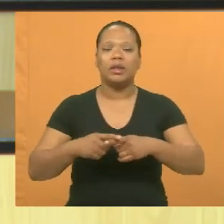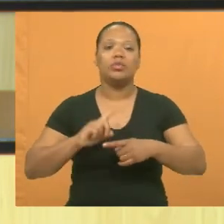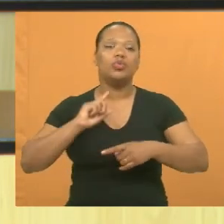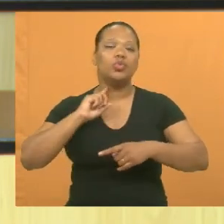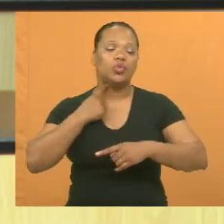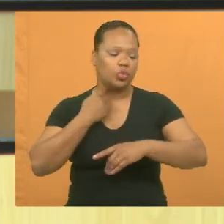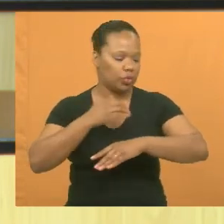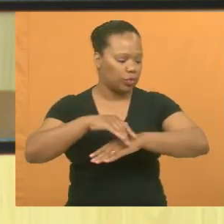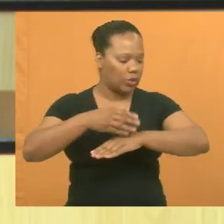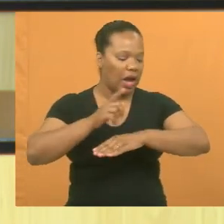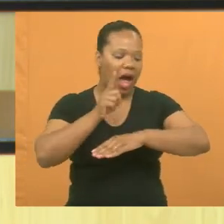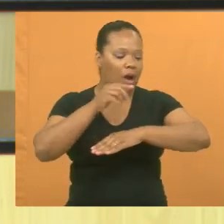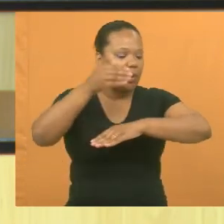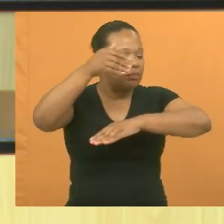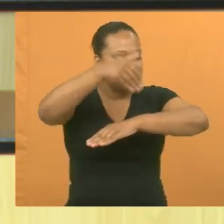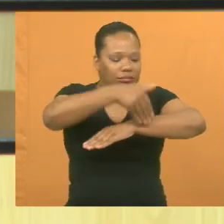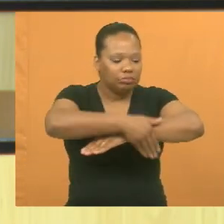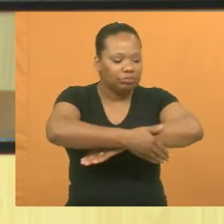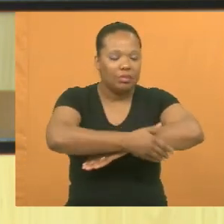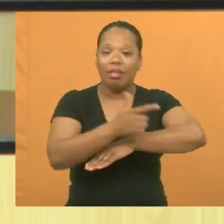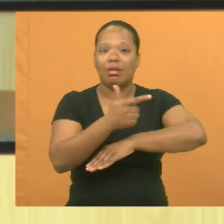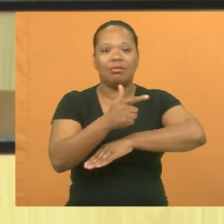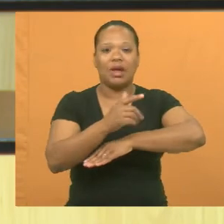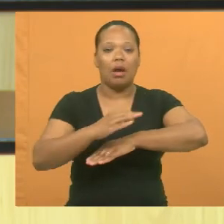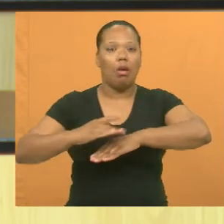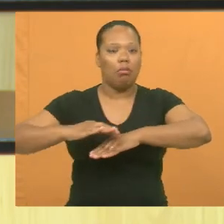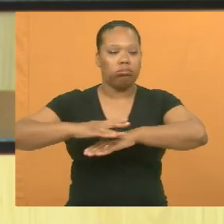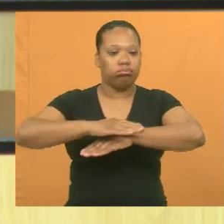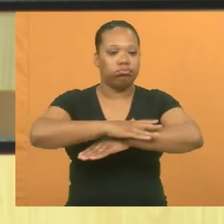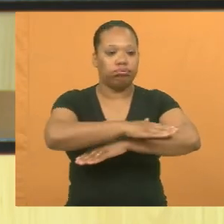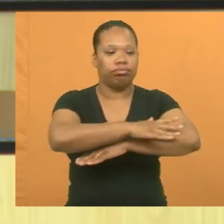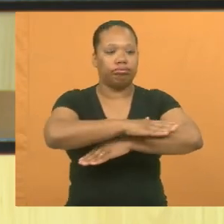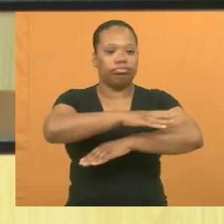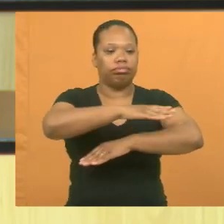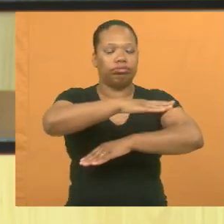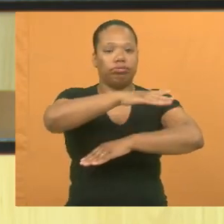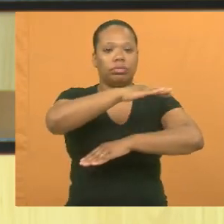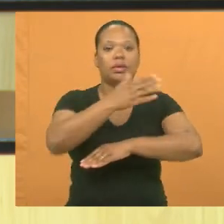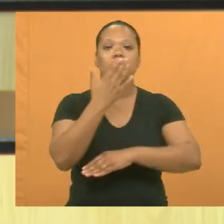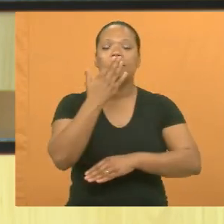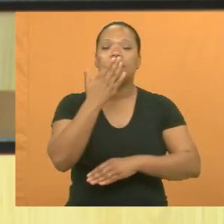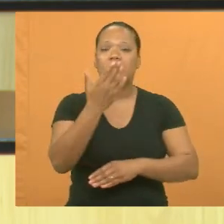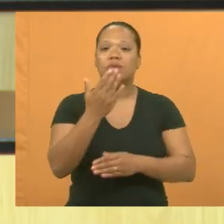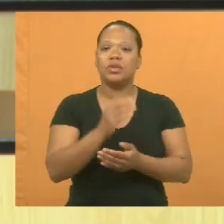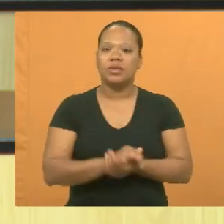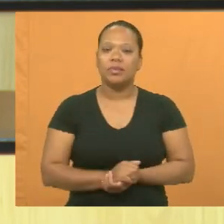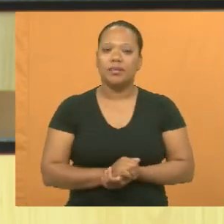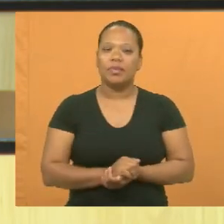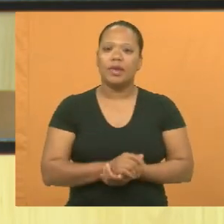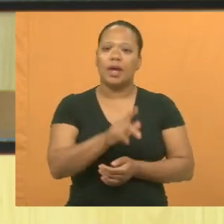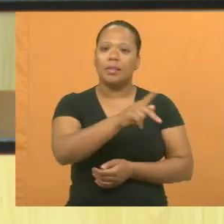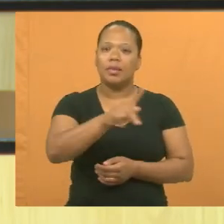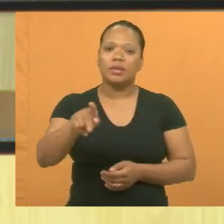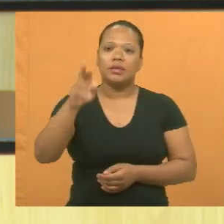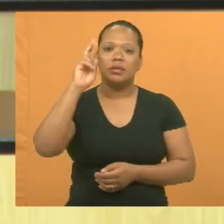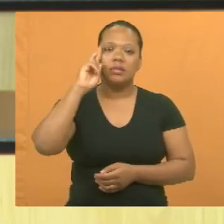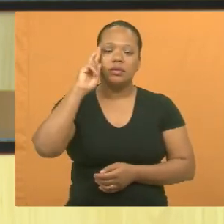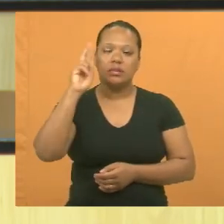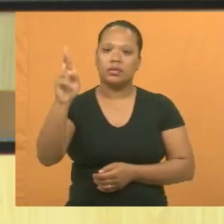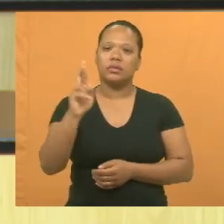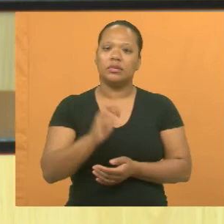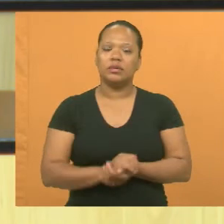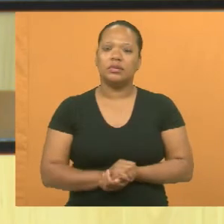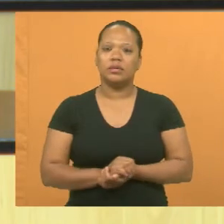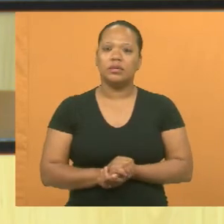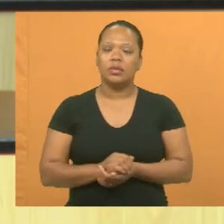possível devido ao escoamento da água. Diante do exposto, requeiro a excelentíssima senhora, presidente desta casa, ouvido e